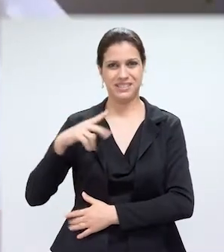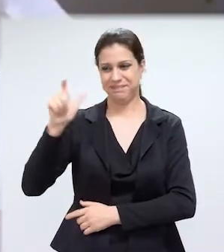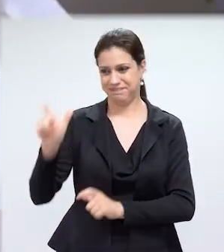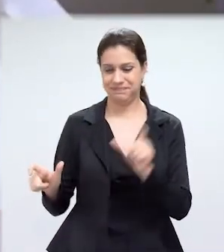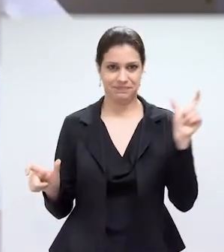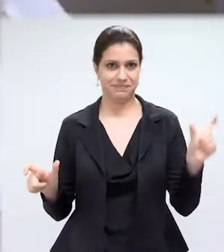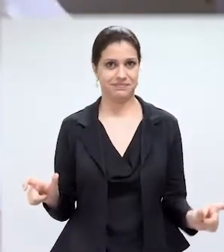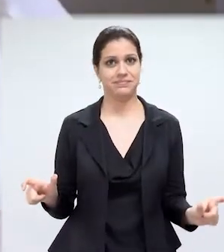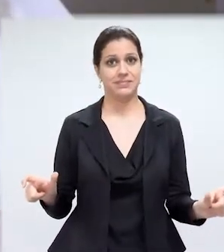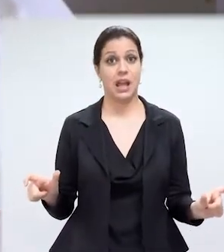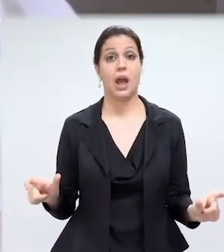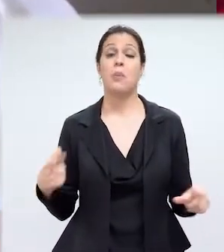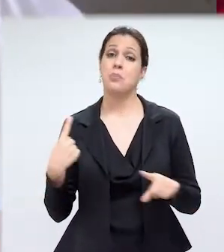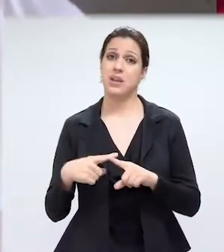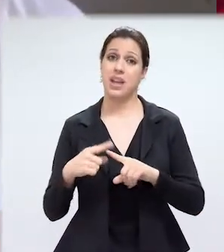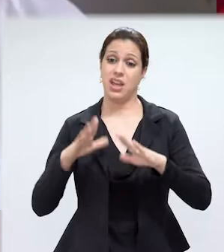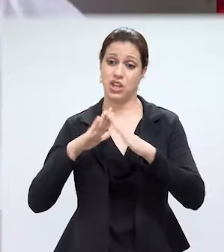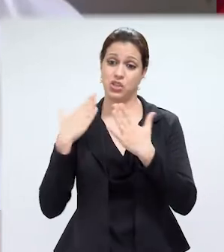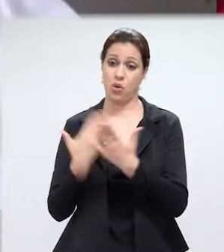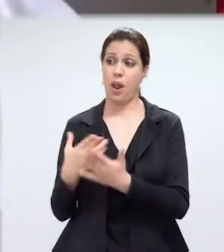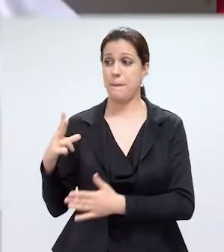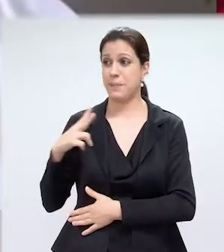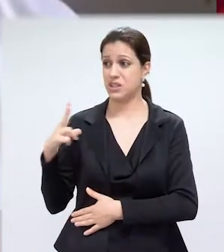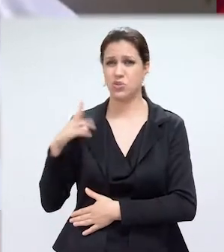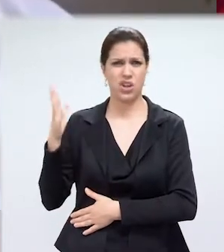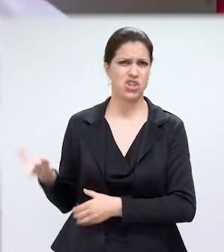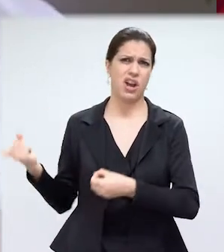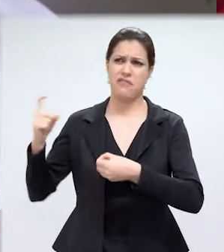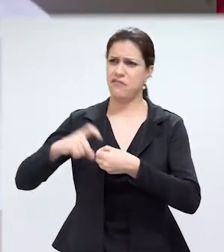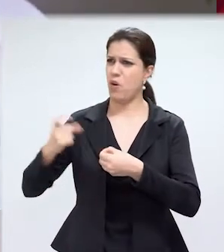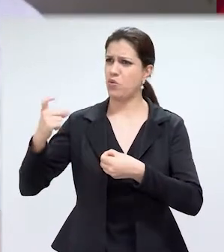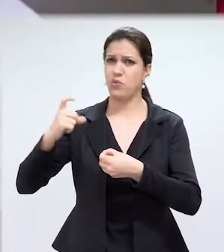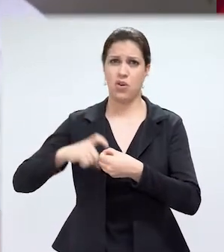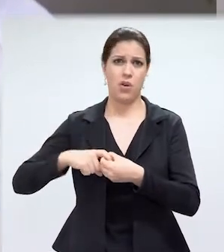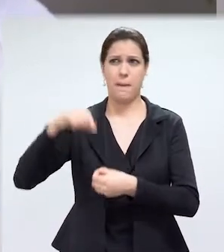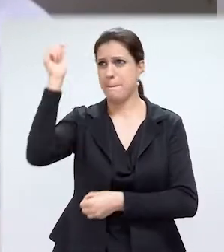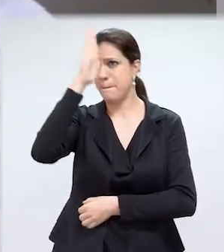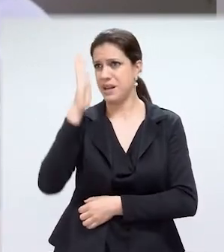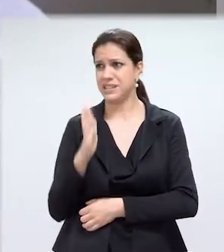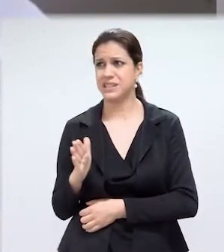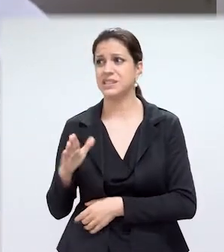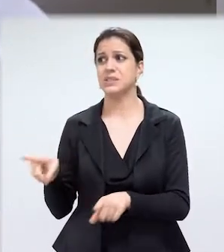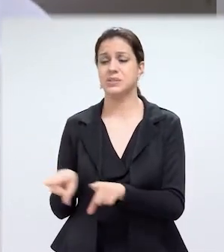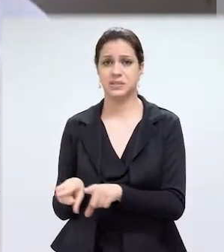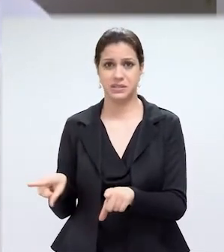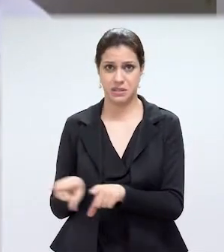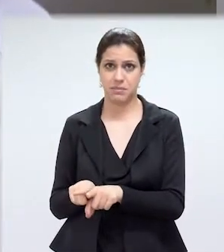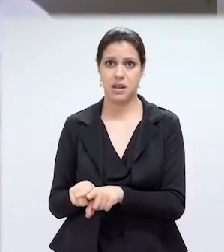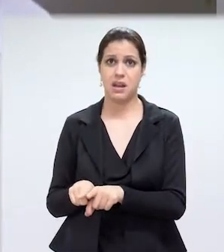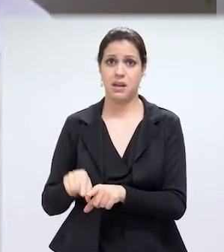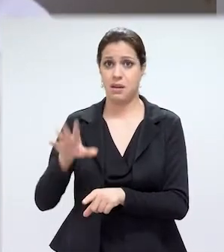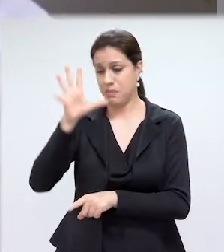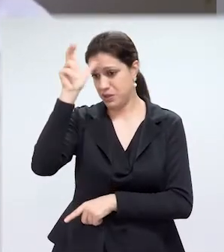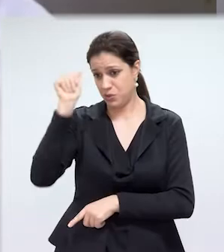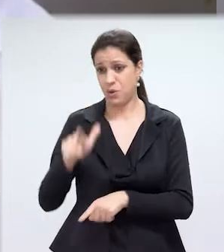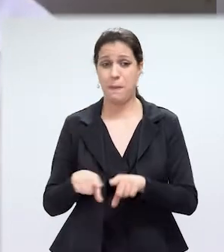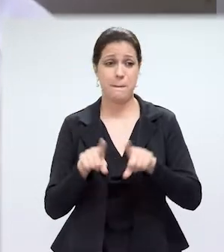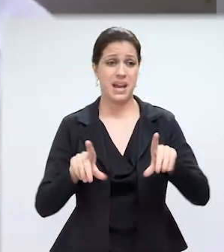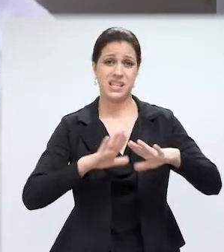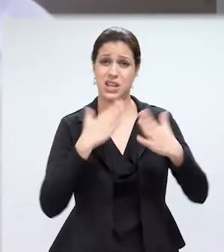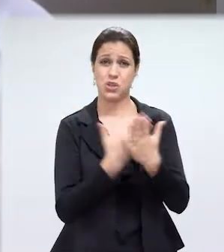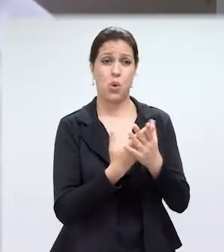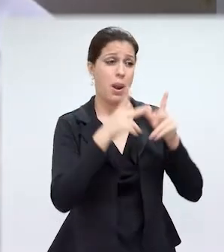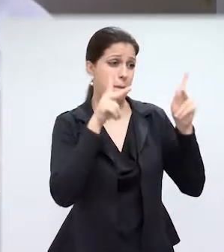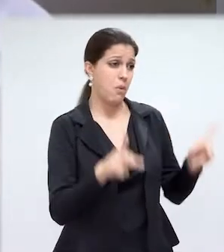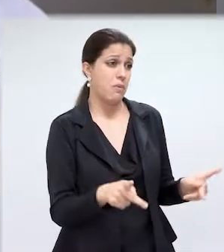particular, uma vez que as escolas particulares, muitas já retomaram em vários estados do Brasil, inclusive em Mato Grosso do Sul, e a escola